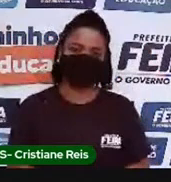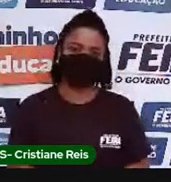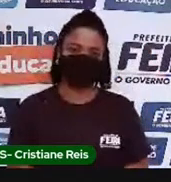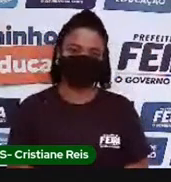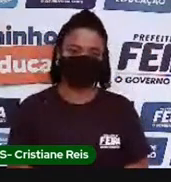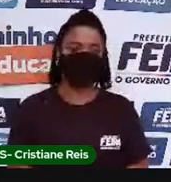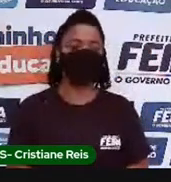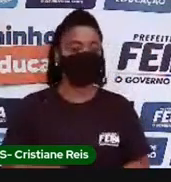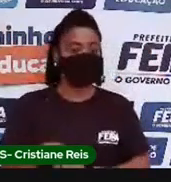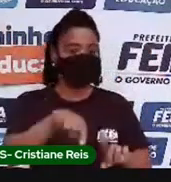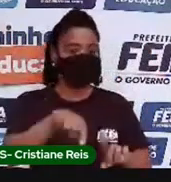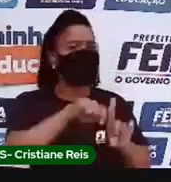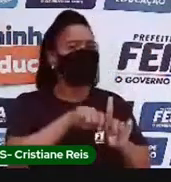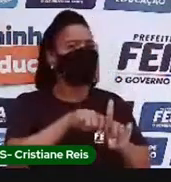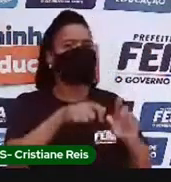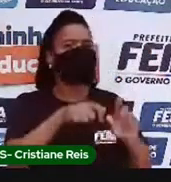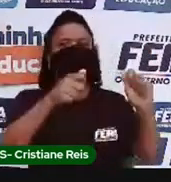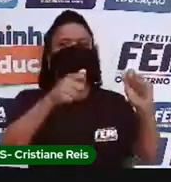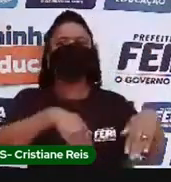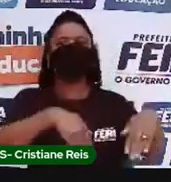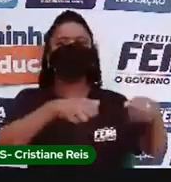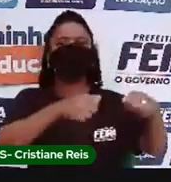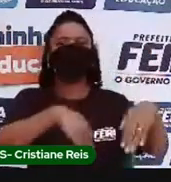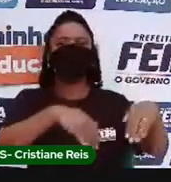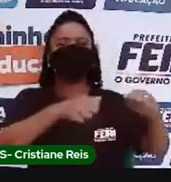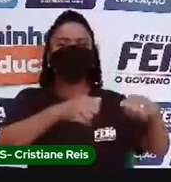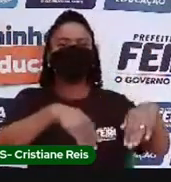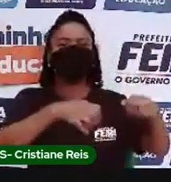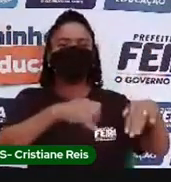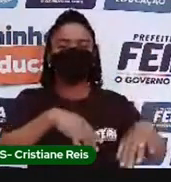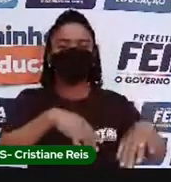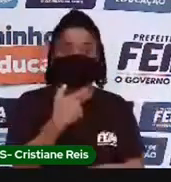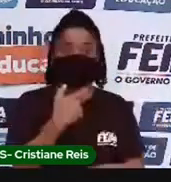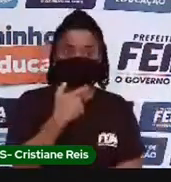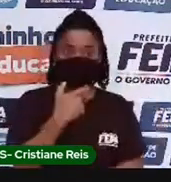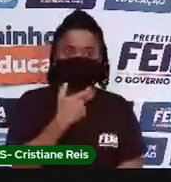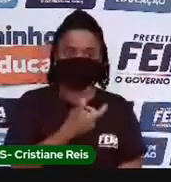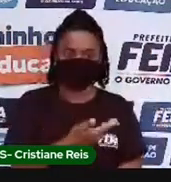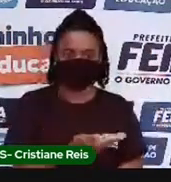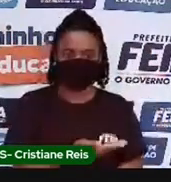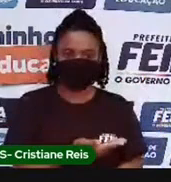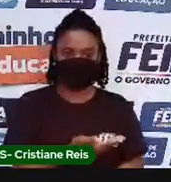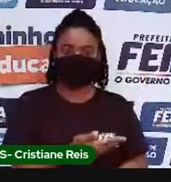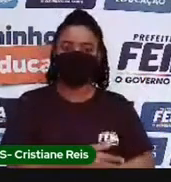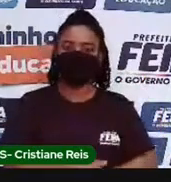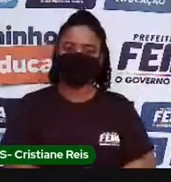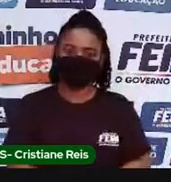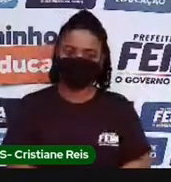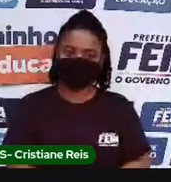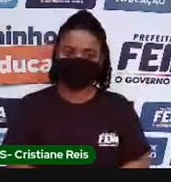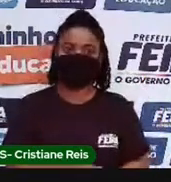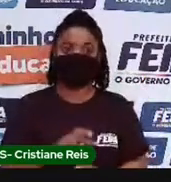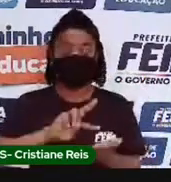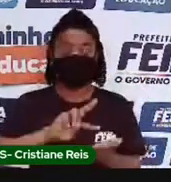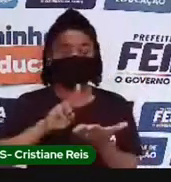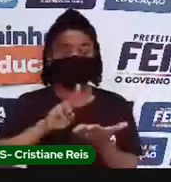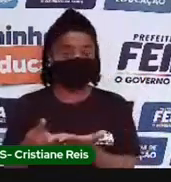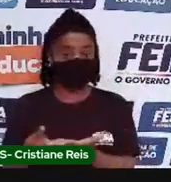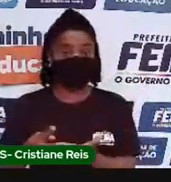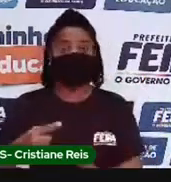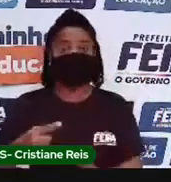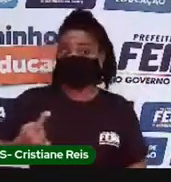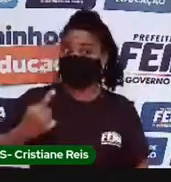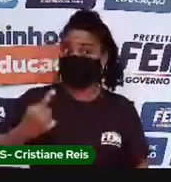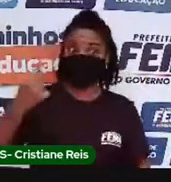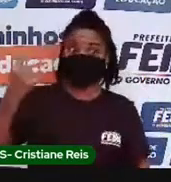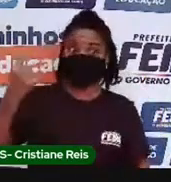E em setembro, First Monday in September, primeira segunda em setembro,